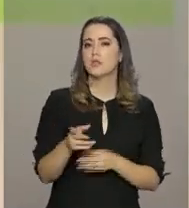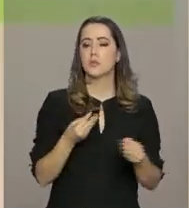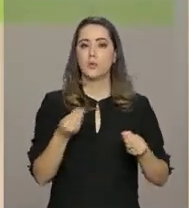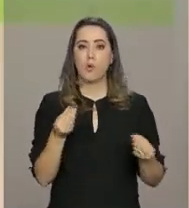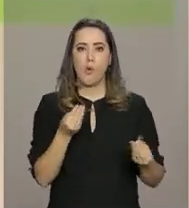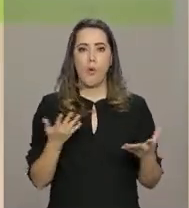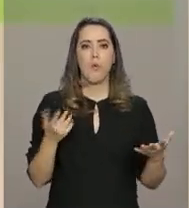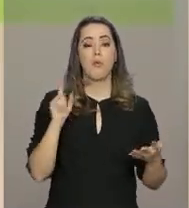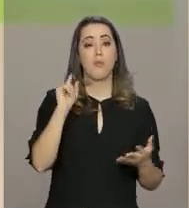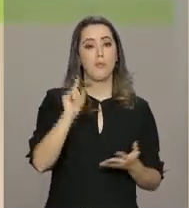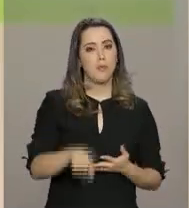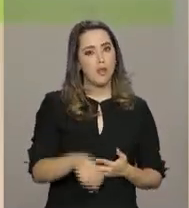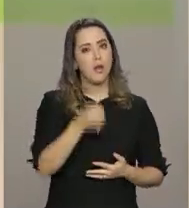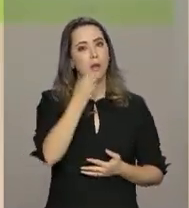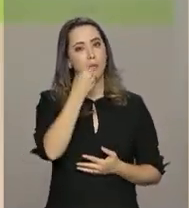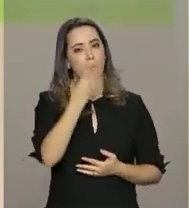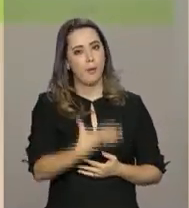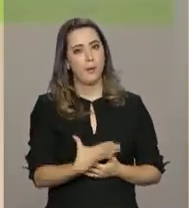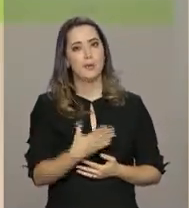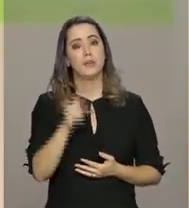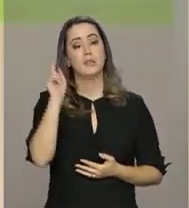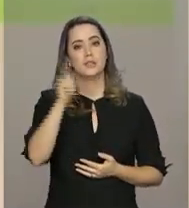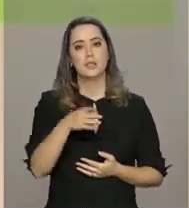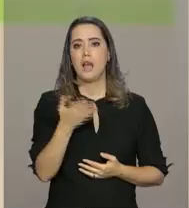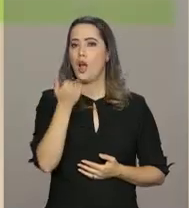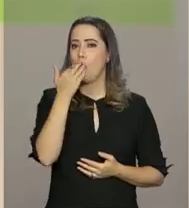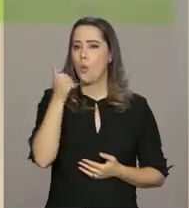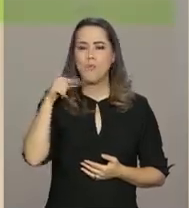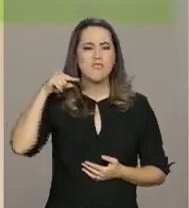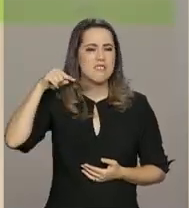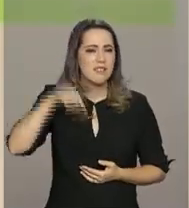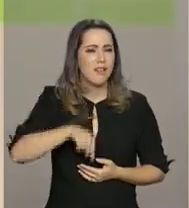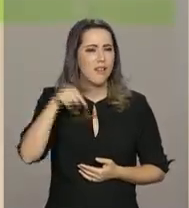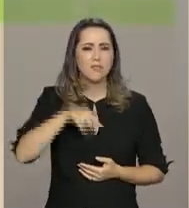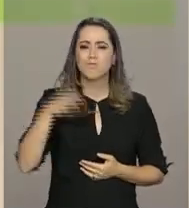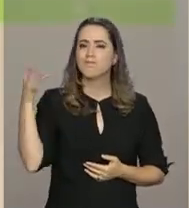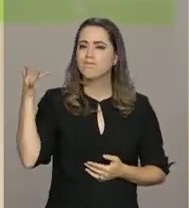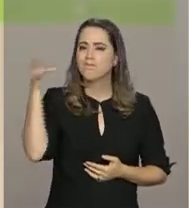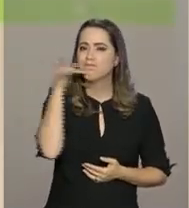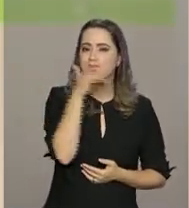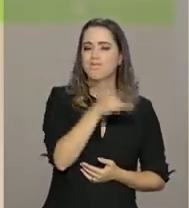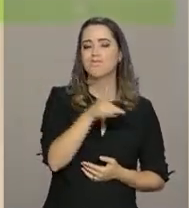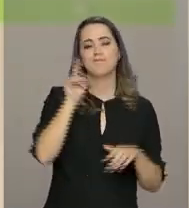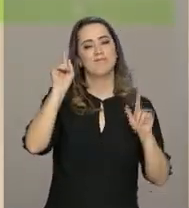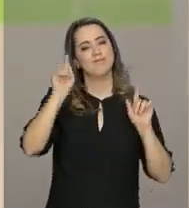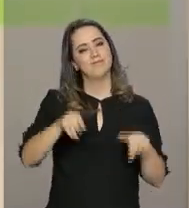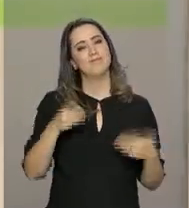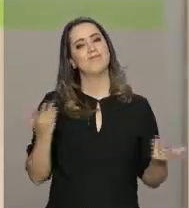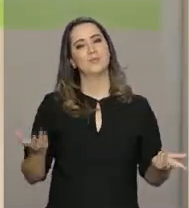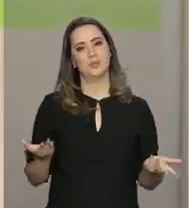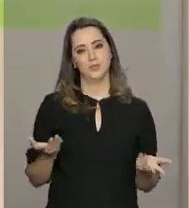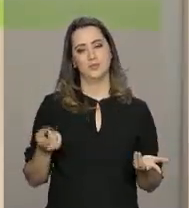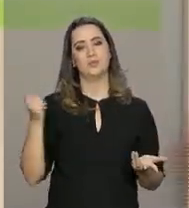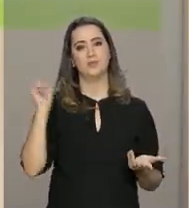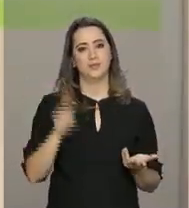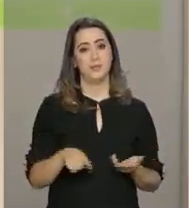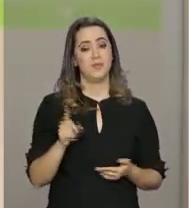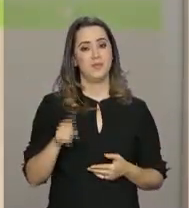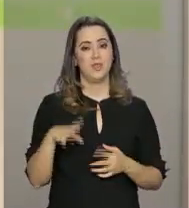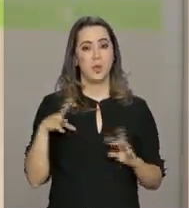sair. Eu acho que isso é muito bom. E olha, a comida daqui é muito gostosa, então é como